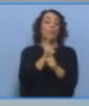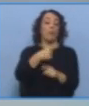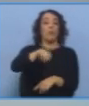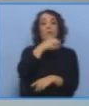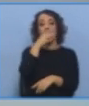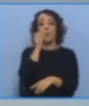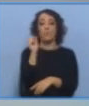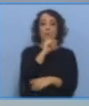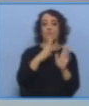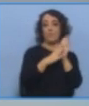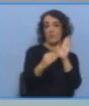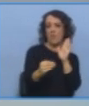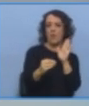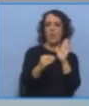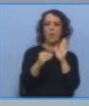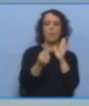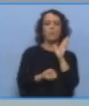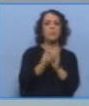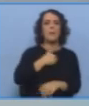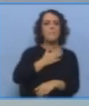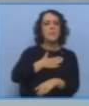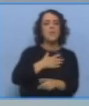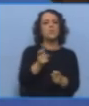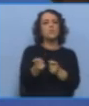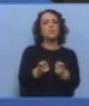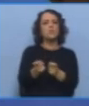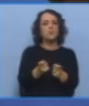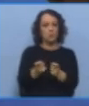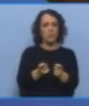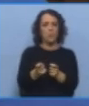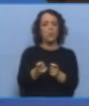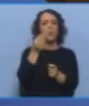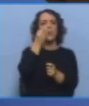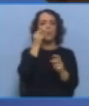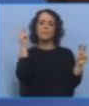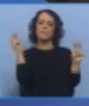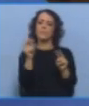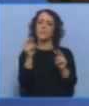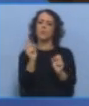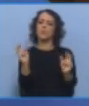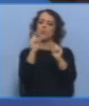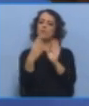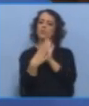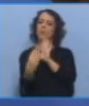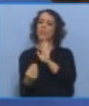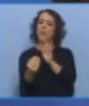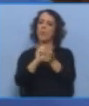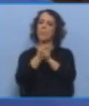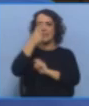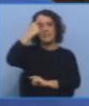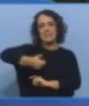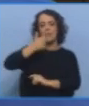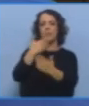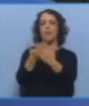de ser empresário e gestor, olhando para modelos mais virtuosos que valorizam mais a